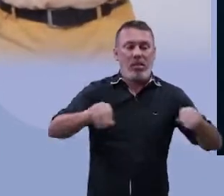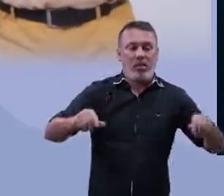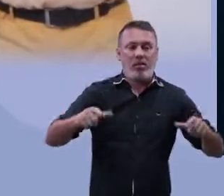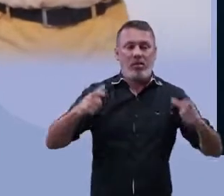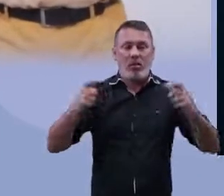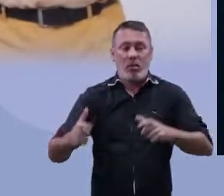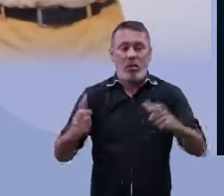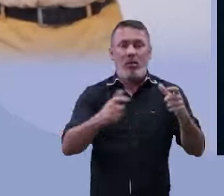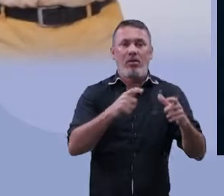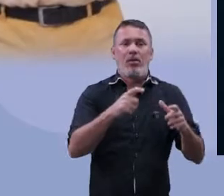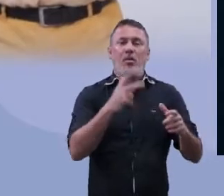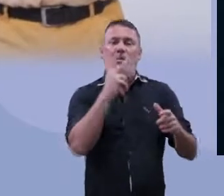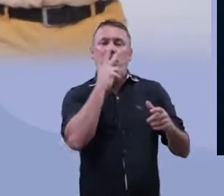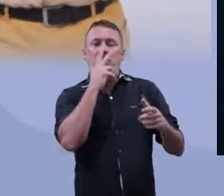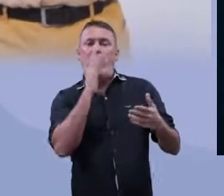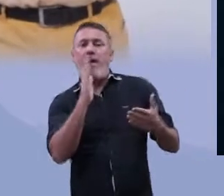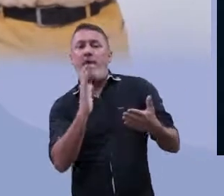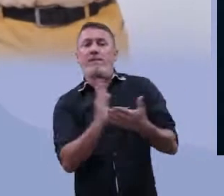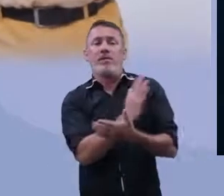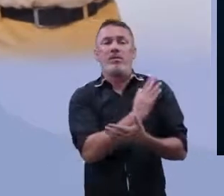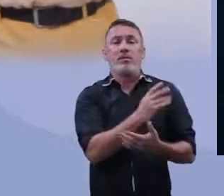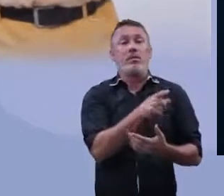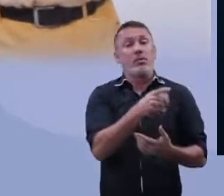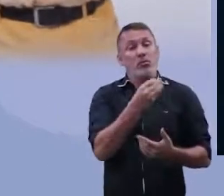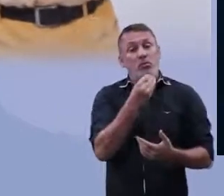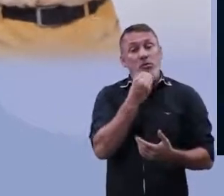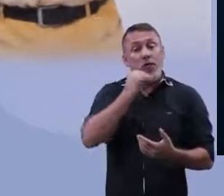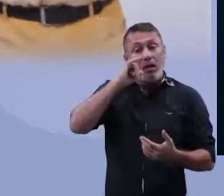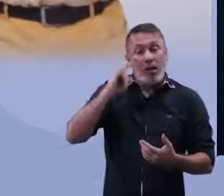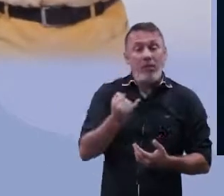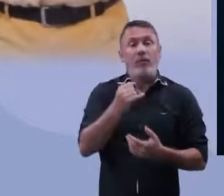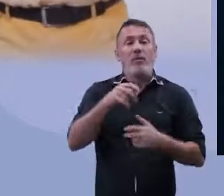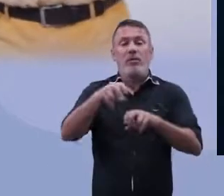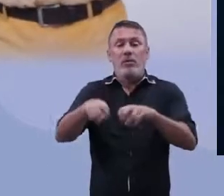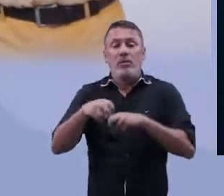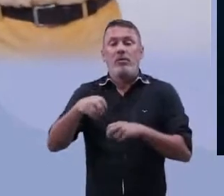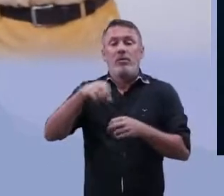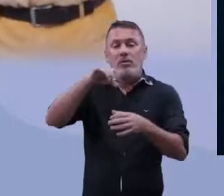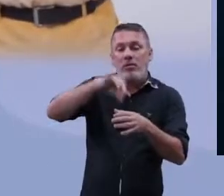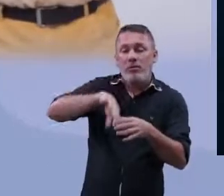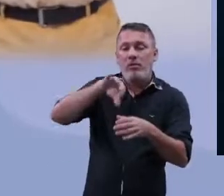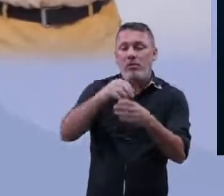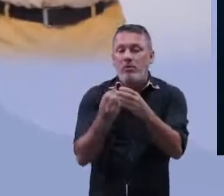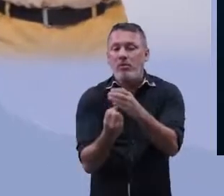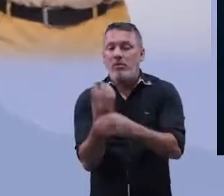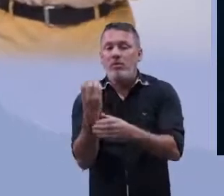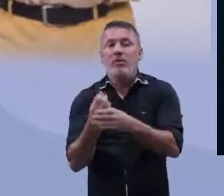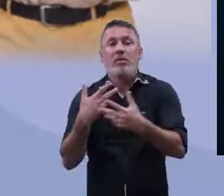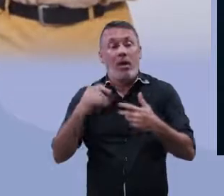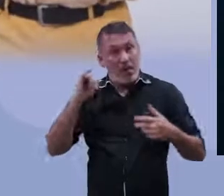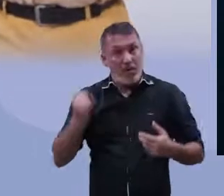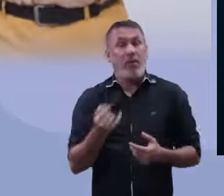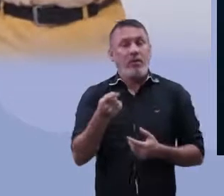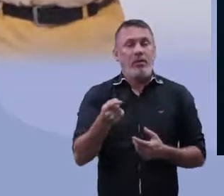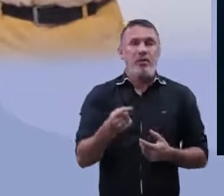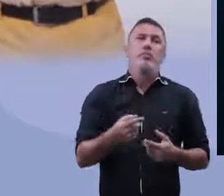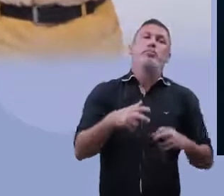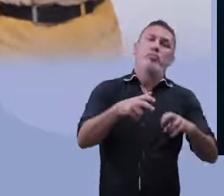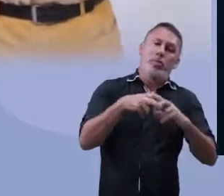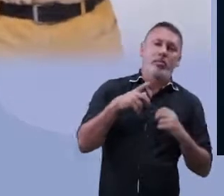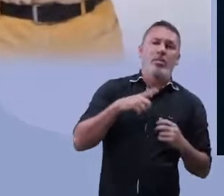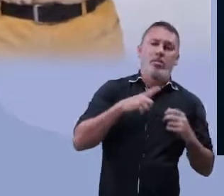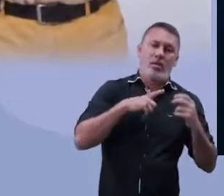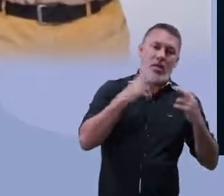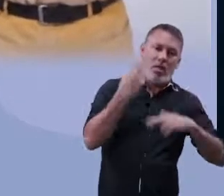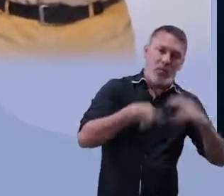poderiam ser aproveitados na agricultura. Então, querendo ou não, mesmo sendo